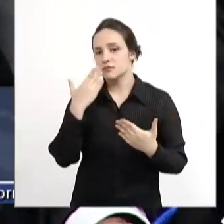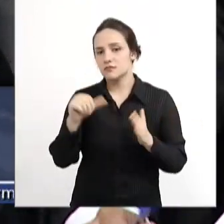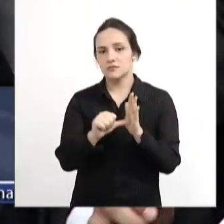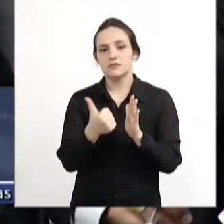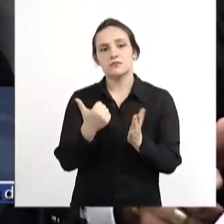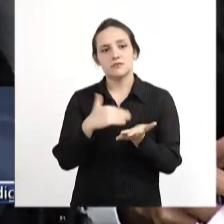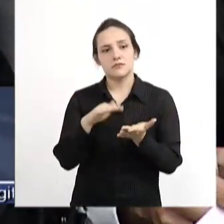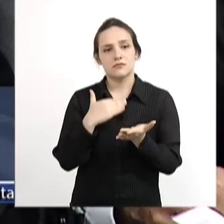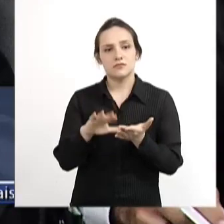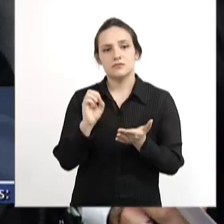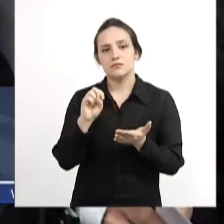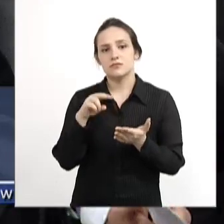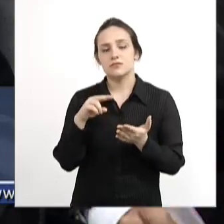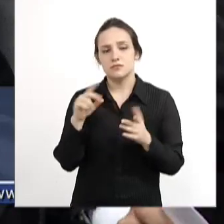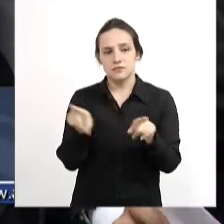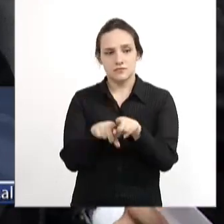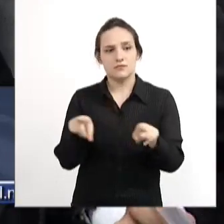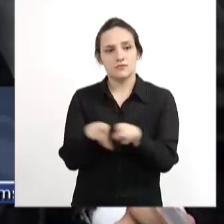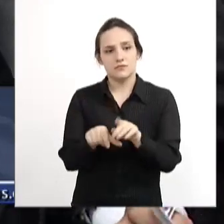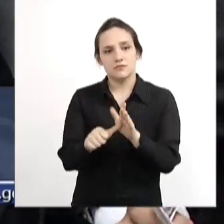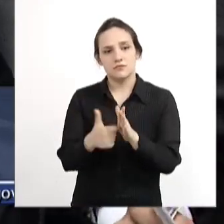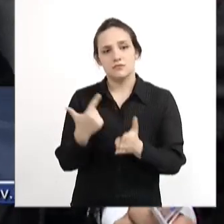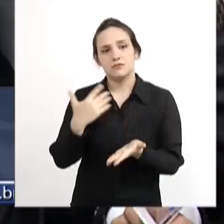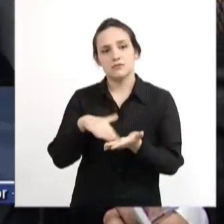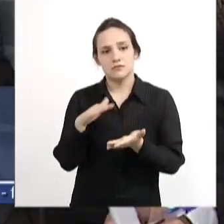segundo secretário que assumissem suas posições na mesa diretora.